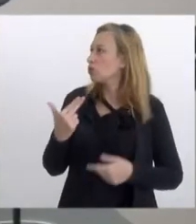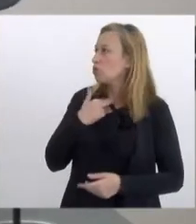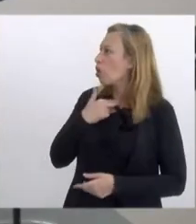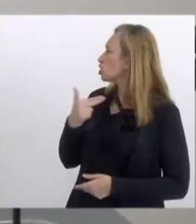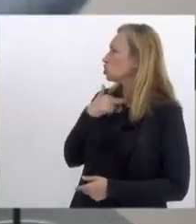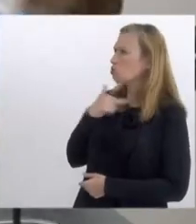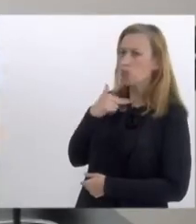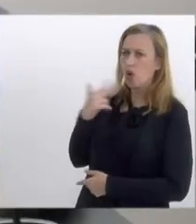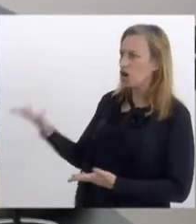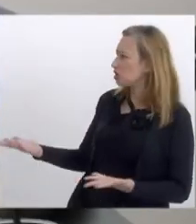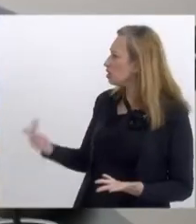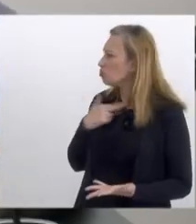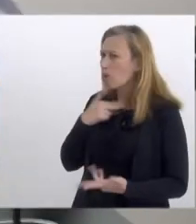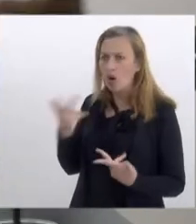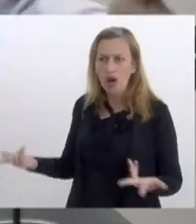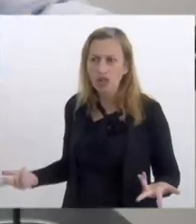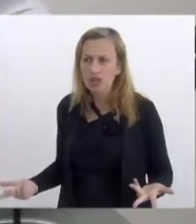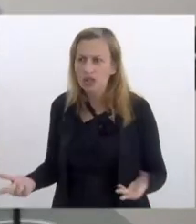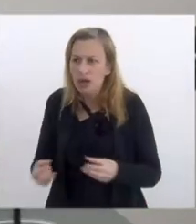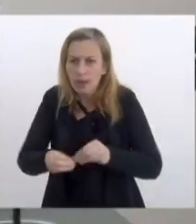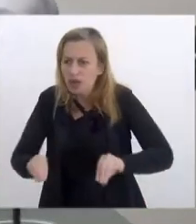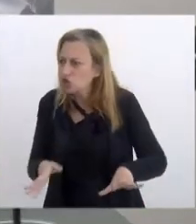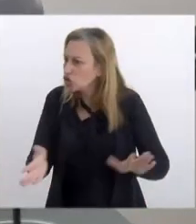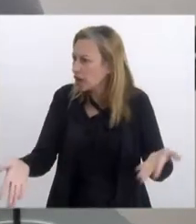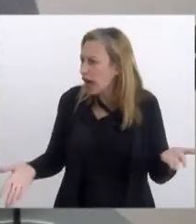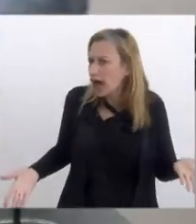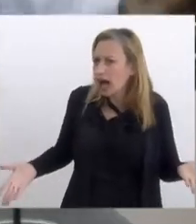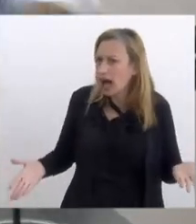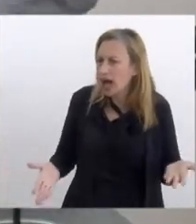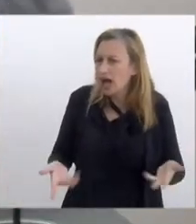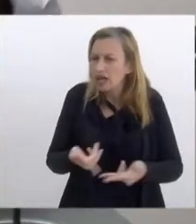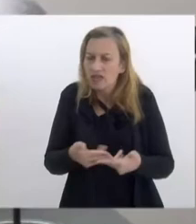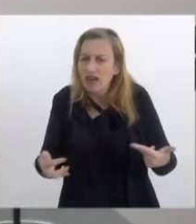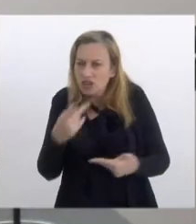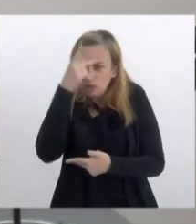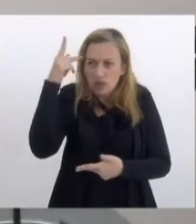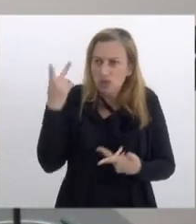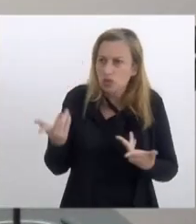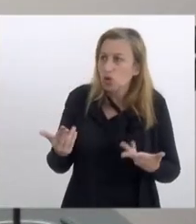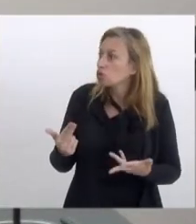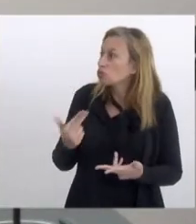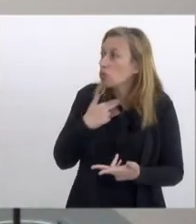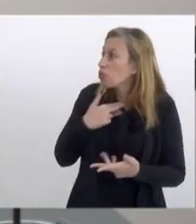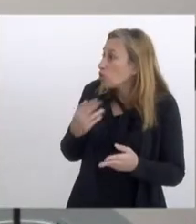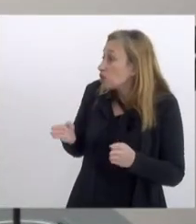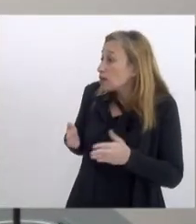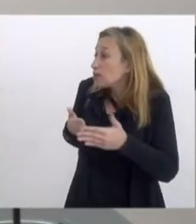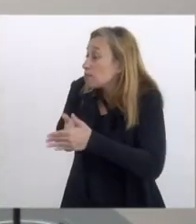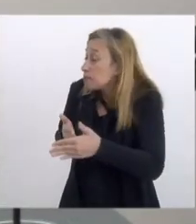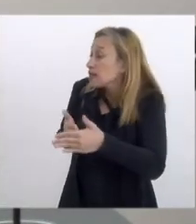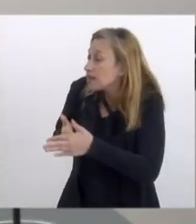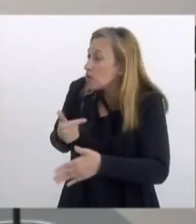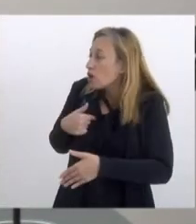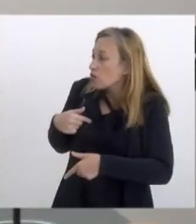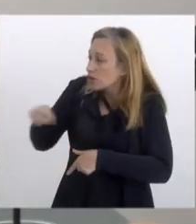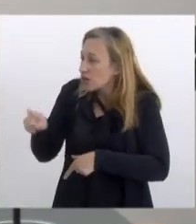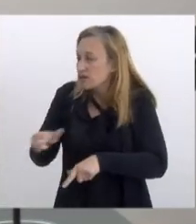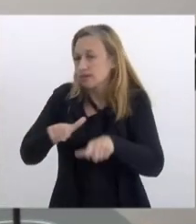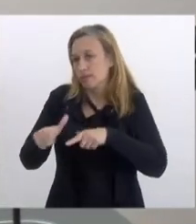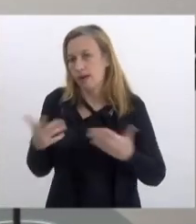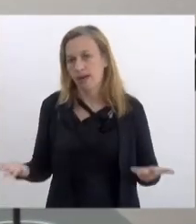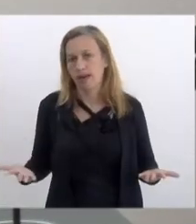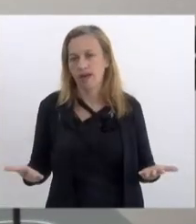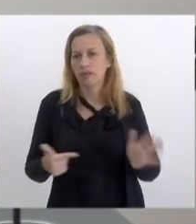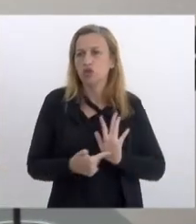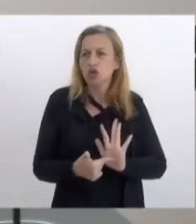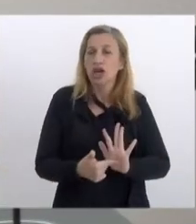pelo amor de Deus, essa festa da cidade, vai ter muita gente, e a gente ia sair panfletando ali no meio, e eu não pude desenvolver o trabalho. Às